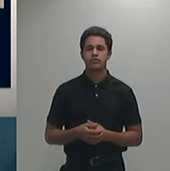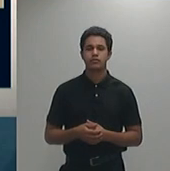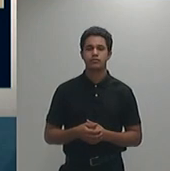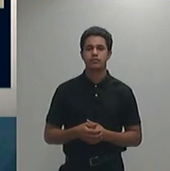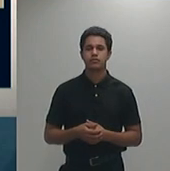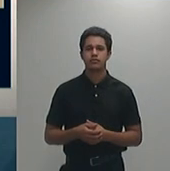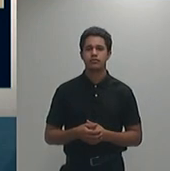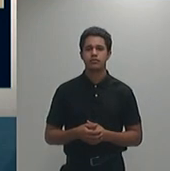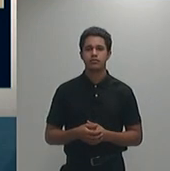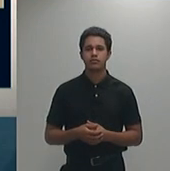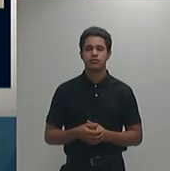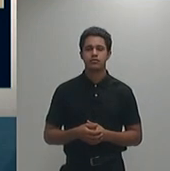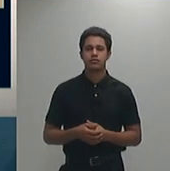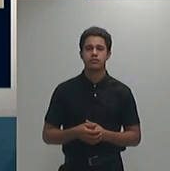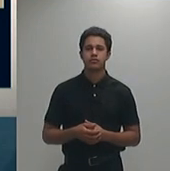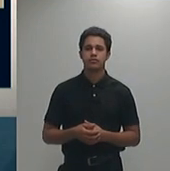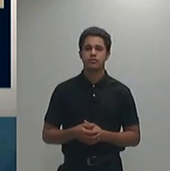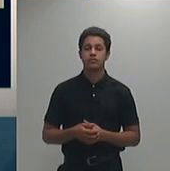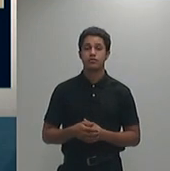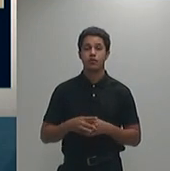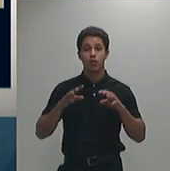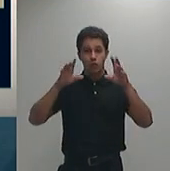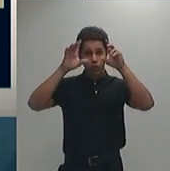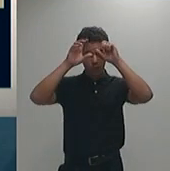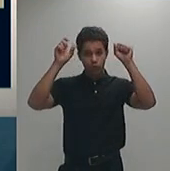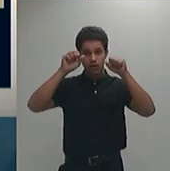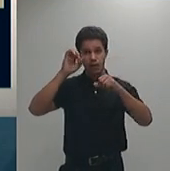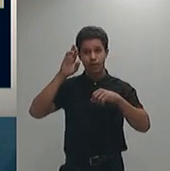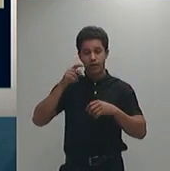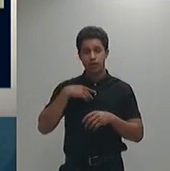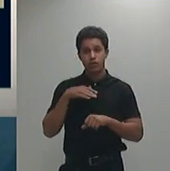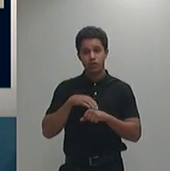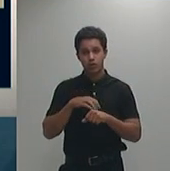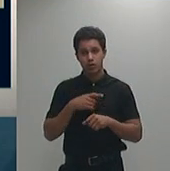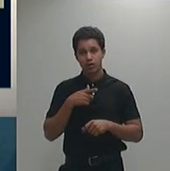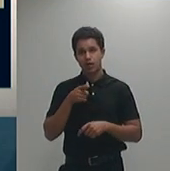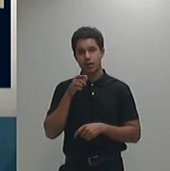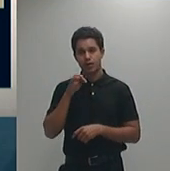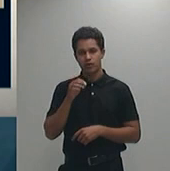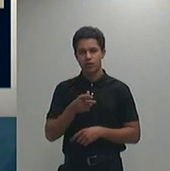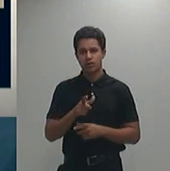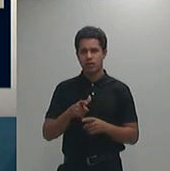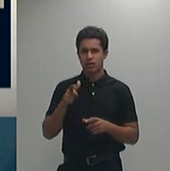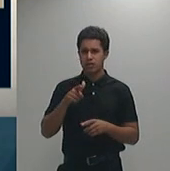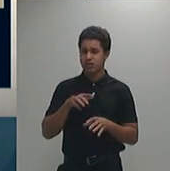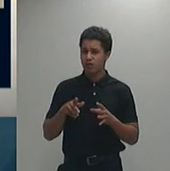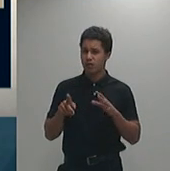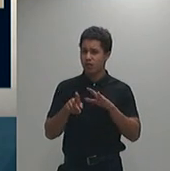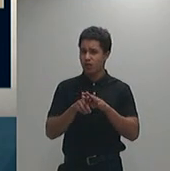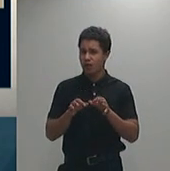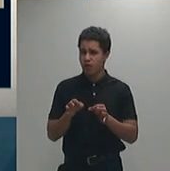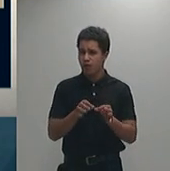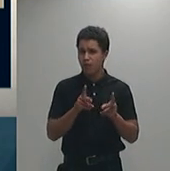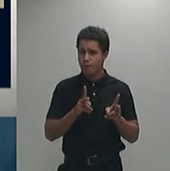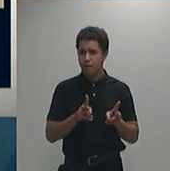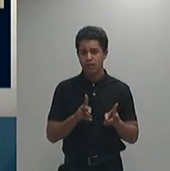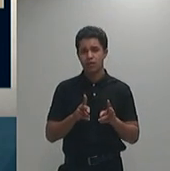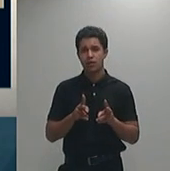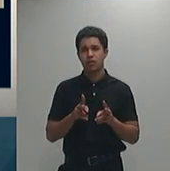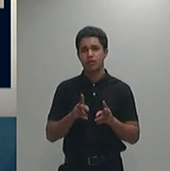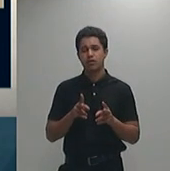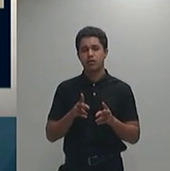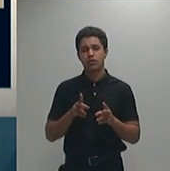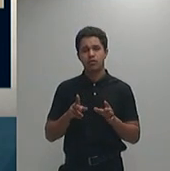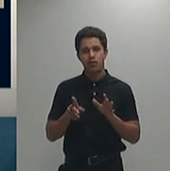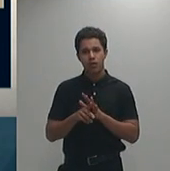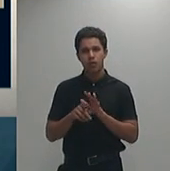e os tribunais arbitrais solicitados na hipótese dos Autos são vinculadas a mesma Câmara de arbitragem Câmara de arbitragem do mercado